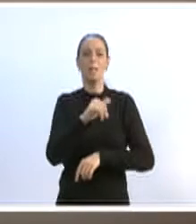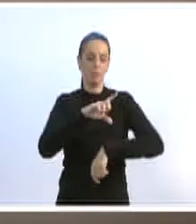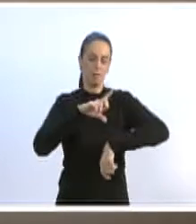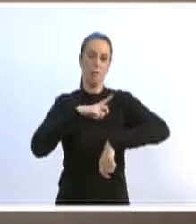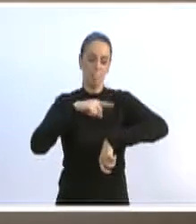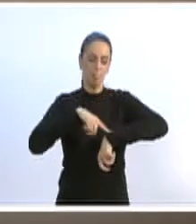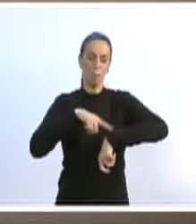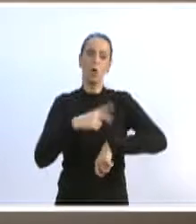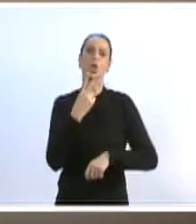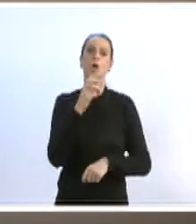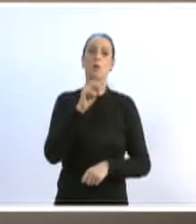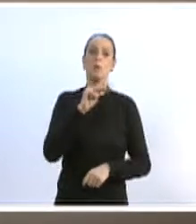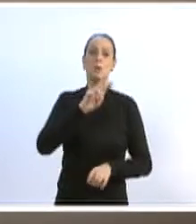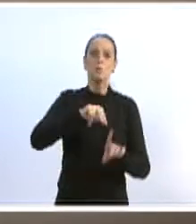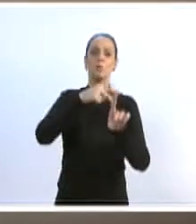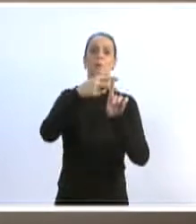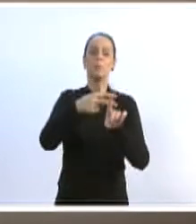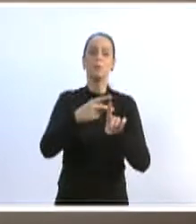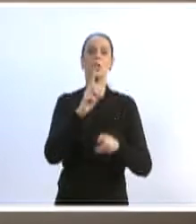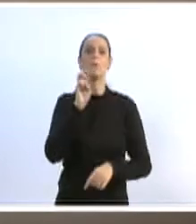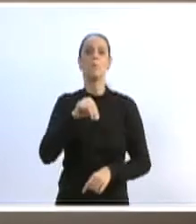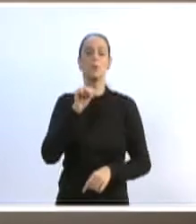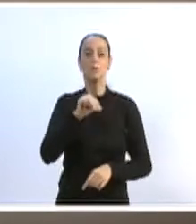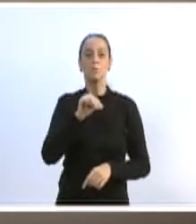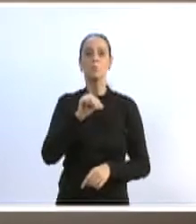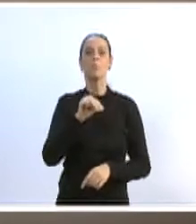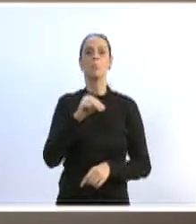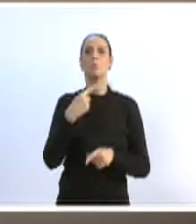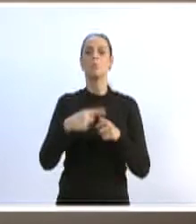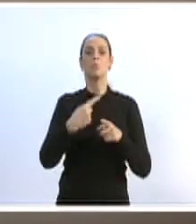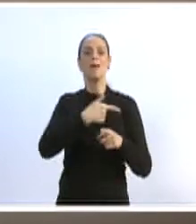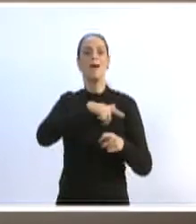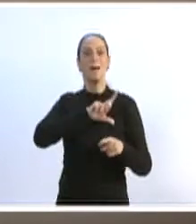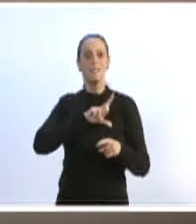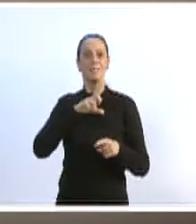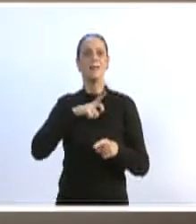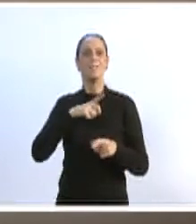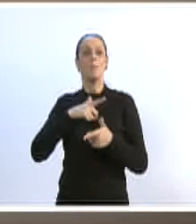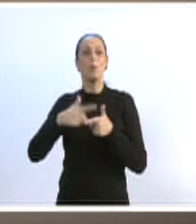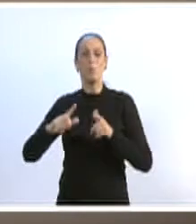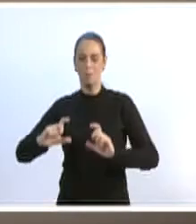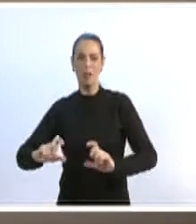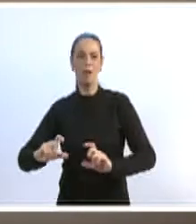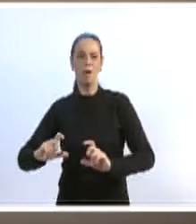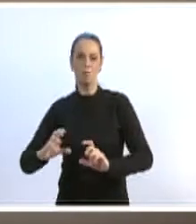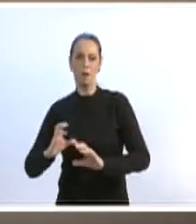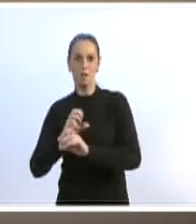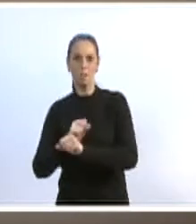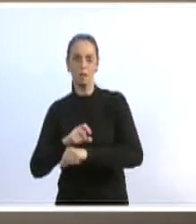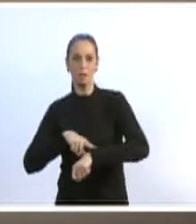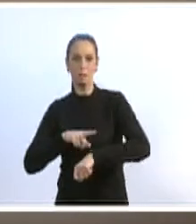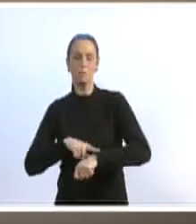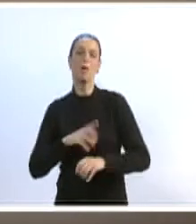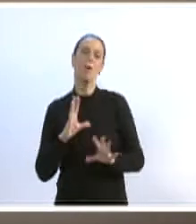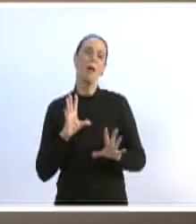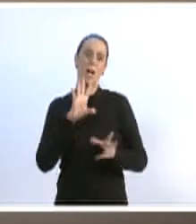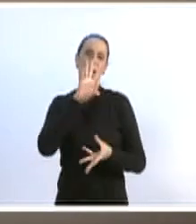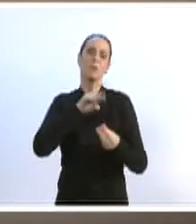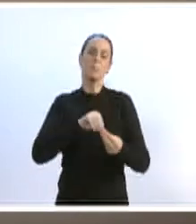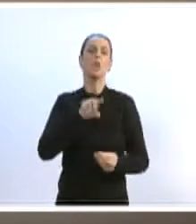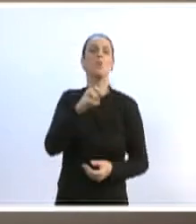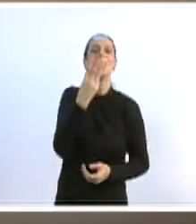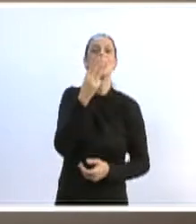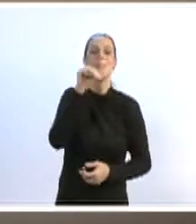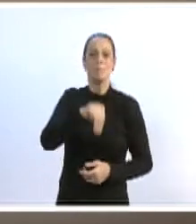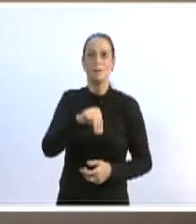minutos em função da parte mais um minuto pelo início da sua fala que nós tivemos uma dificuldade técnica então mais três minutos pelas ruas mas